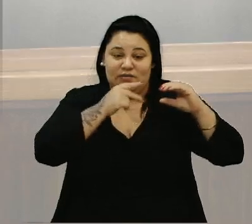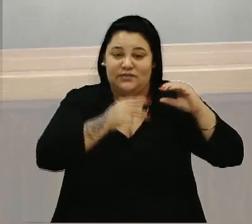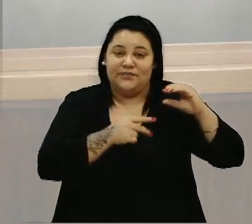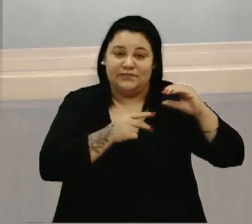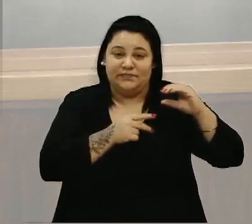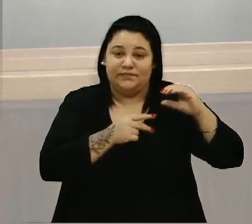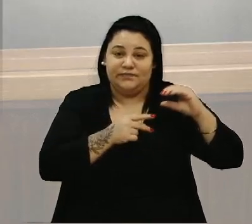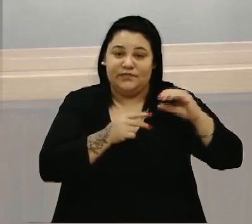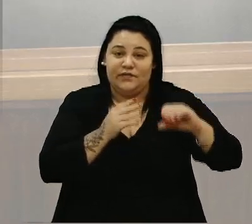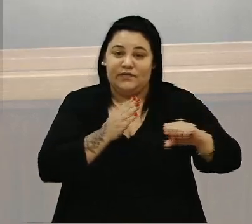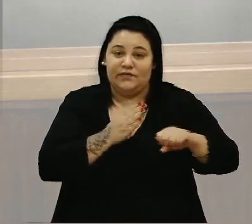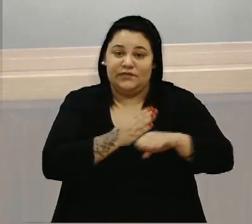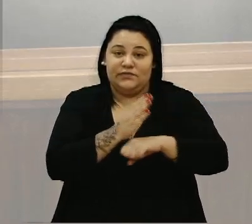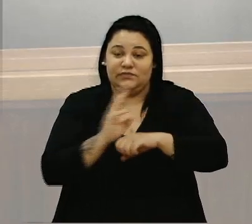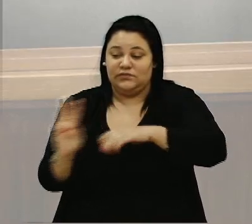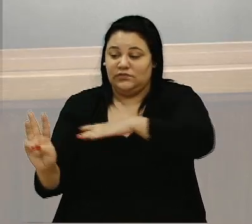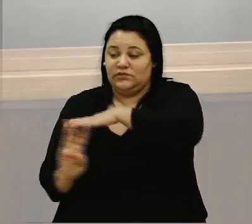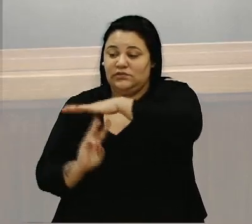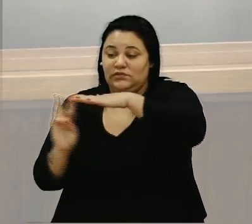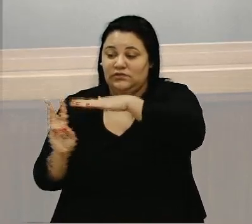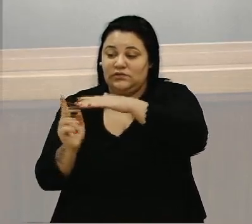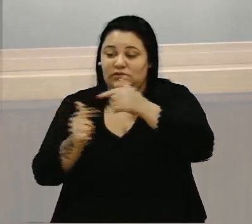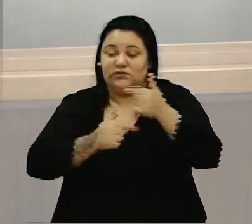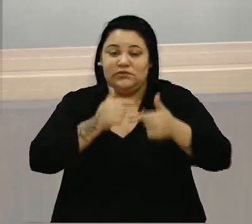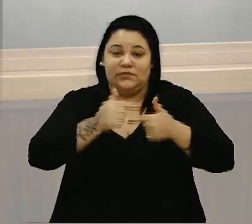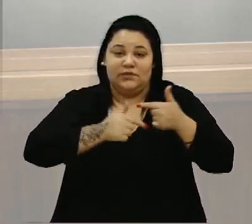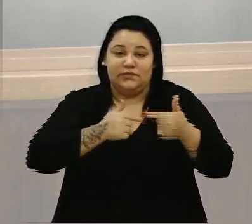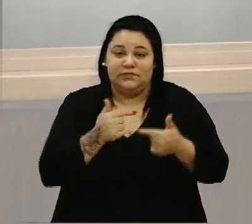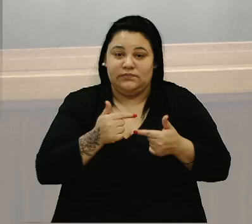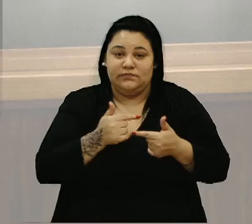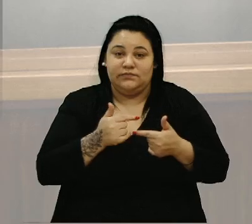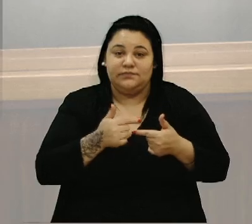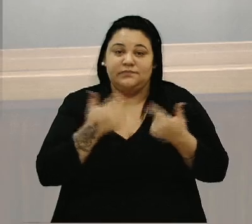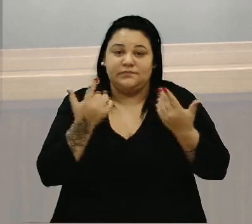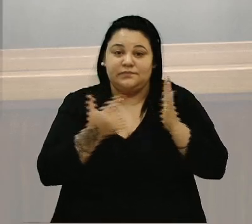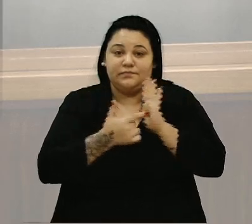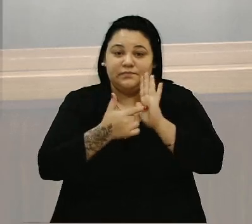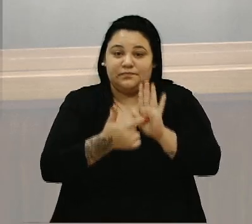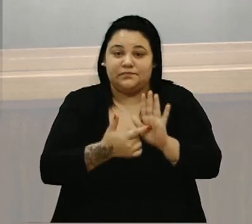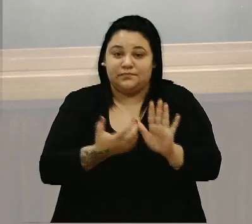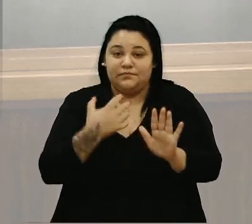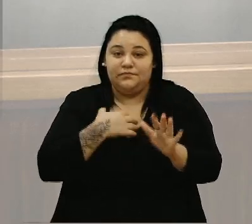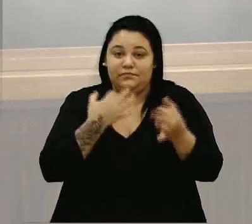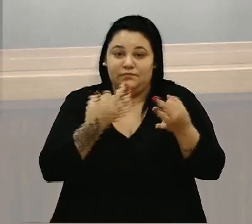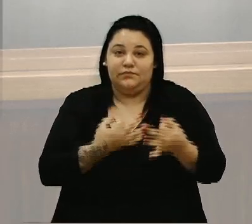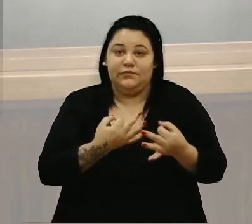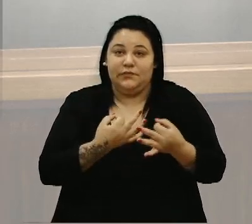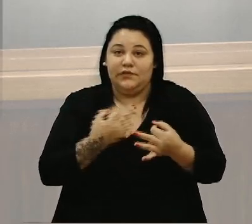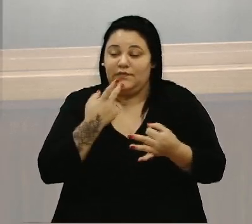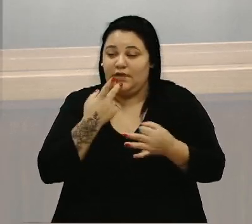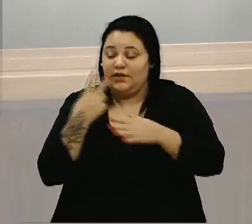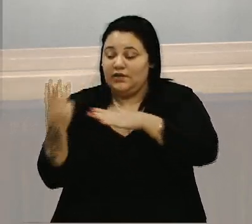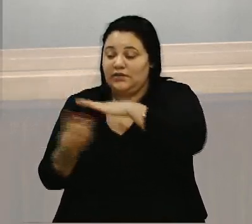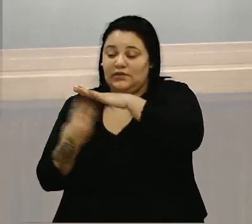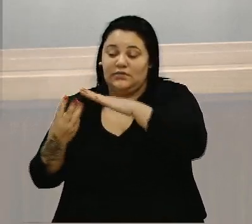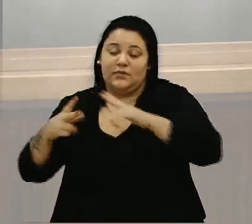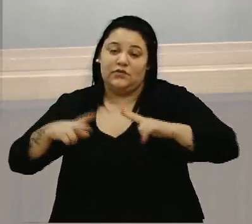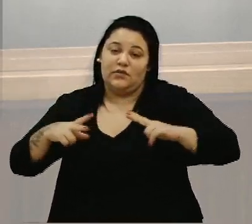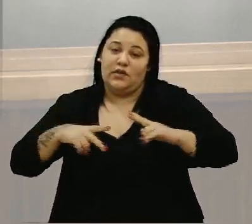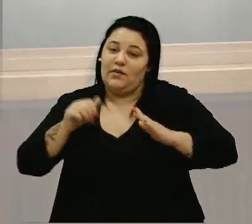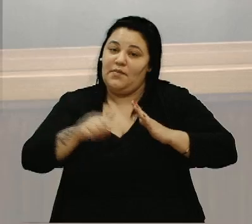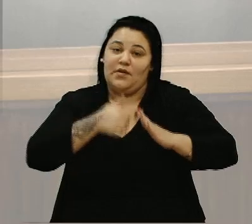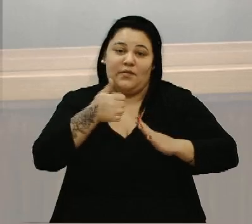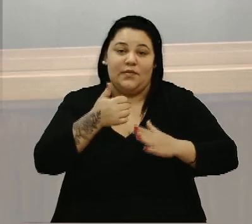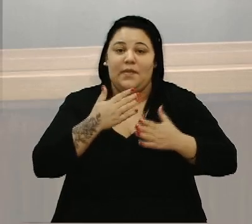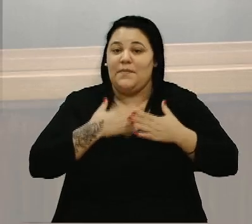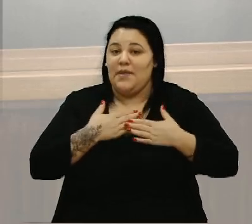à terceirização desse serviço, então que mostre que estava correto em dizer que terceirização é melhor. Porque, para mim, por